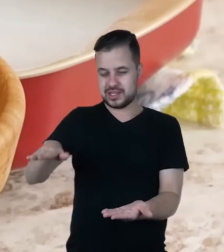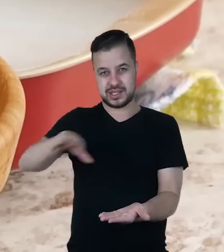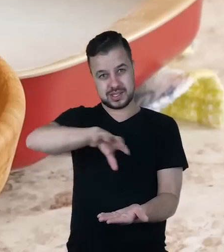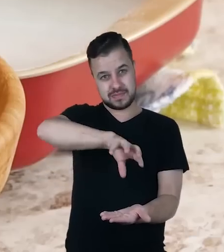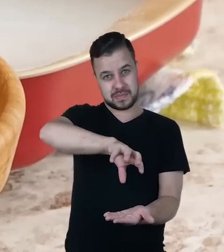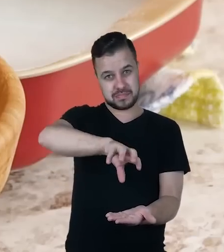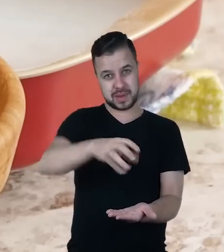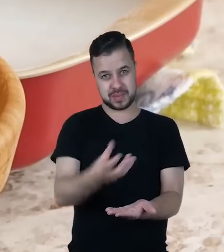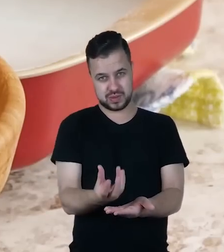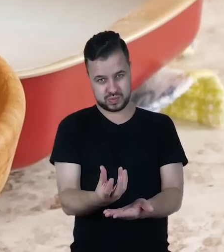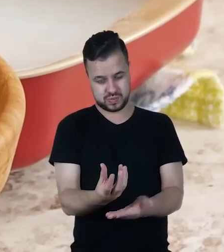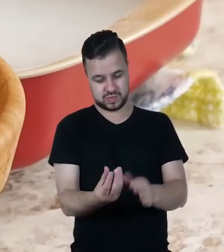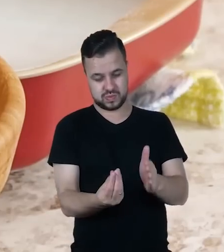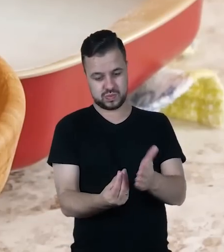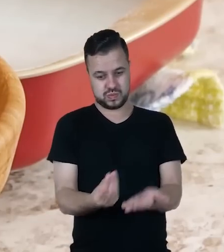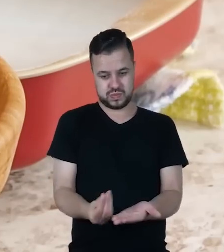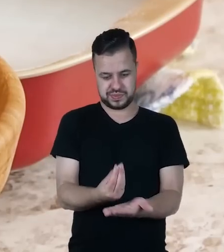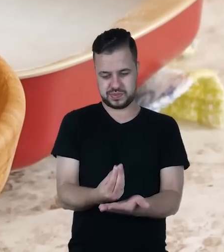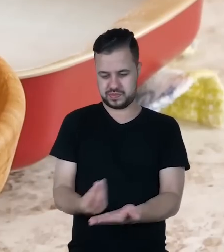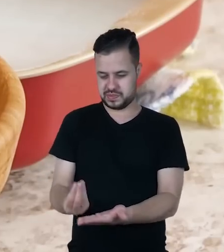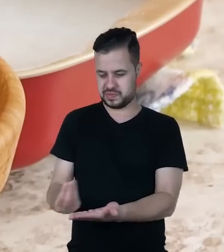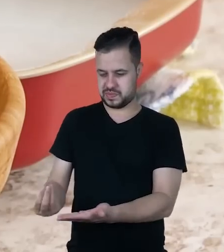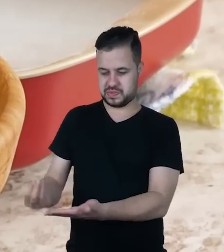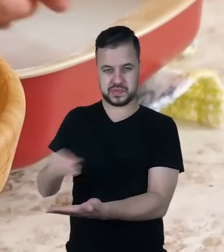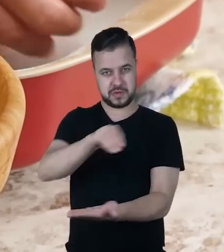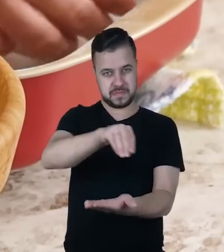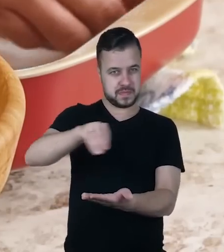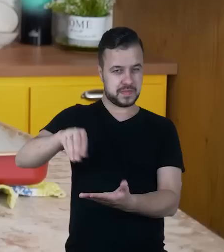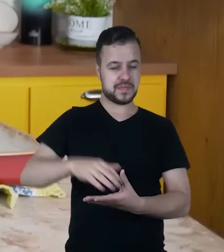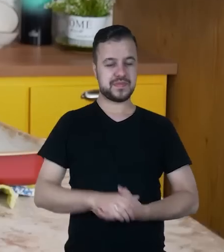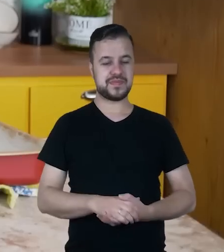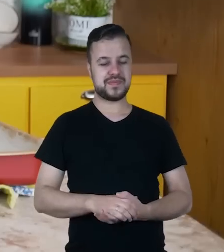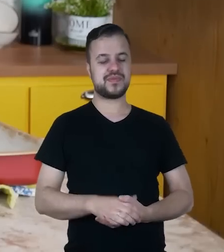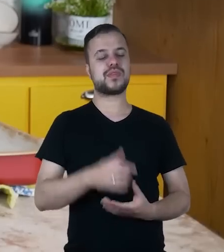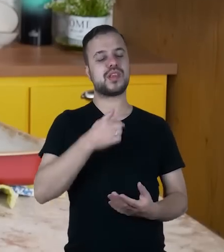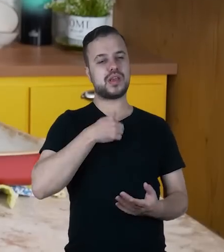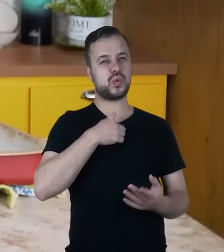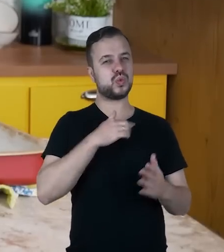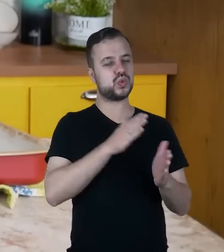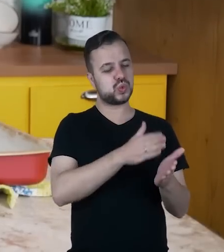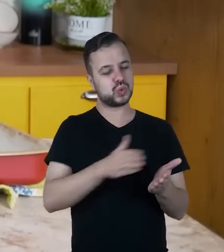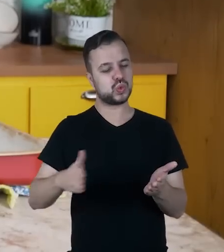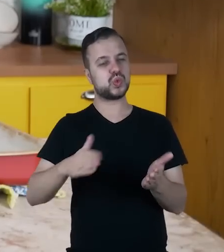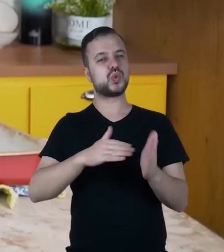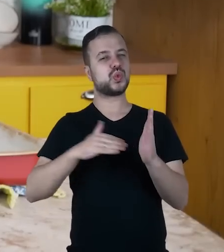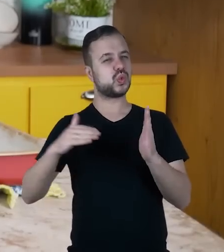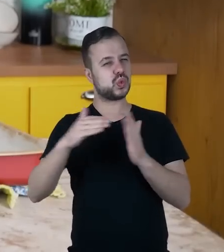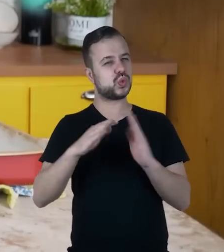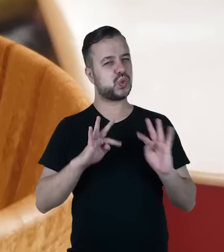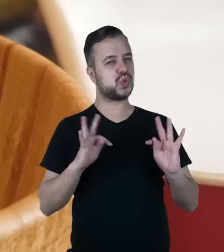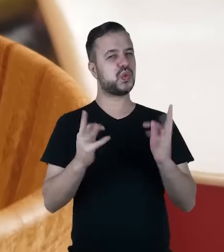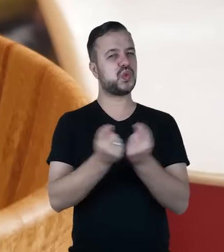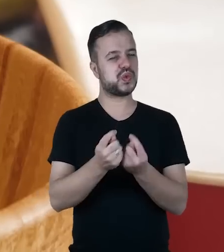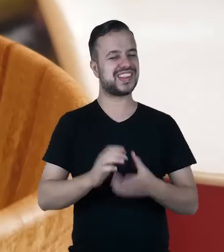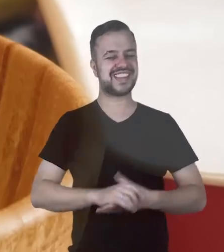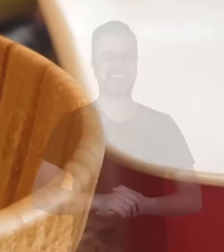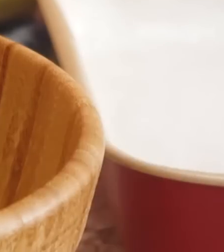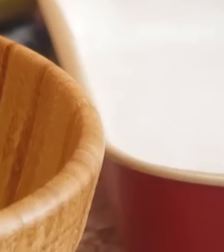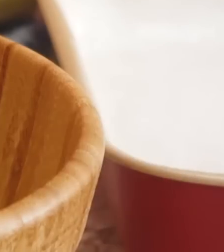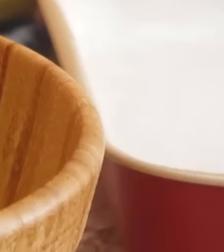você juntou voltada para baixo, tá bom? Agora eu vou fazer esse processo com toda a massa.